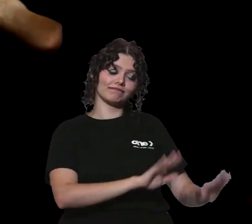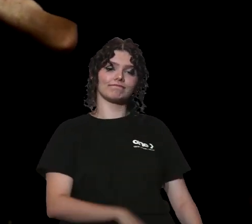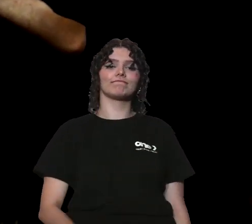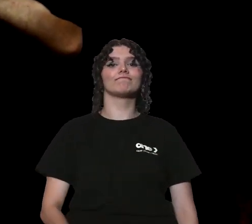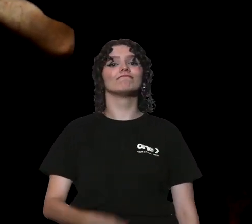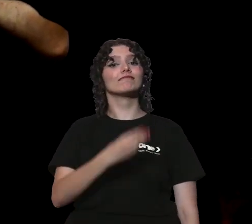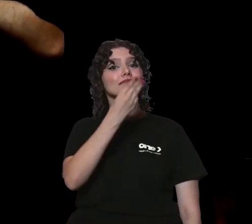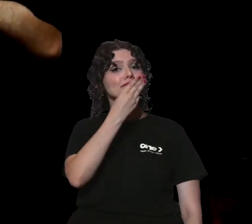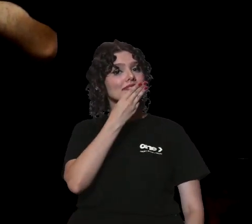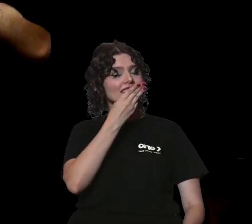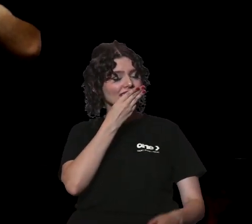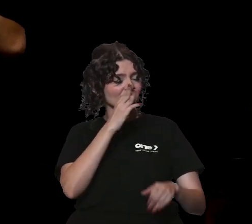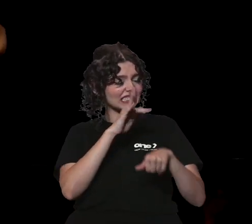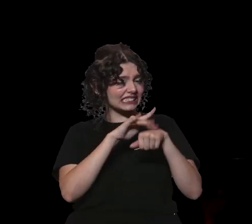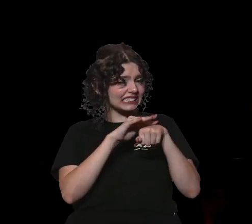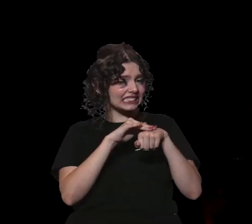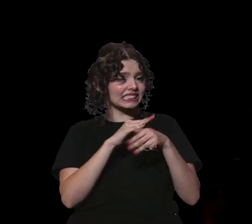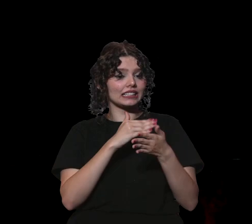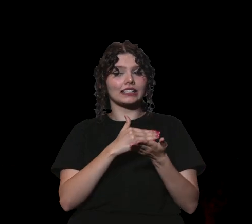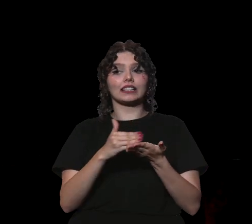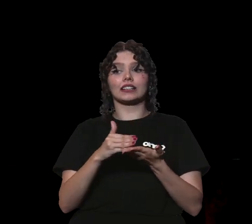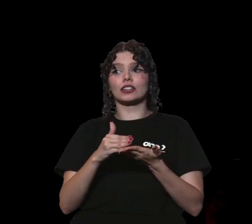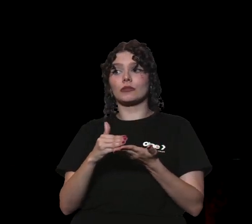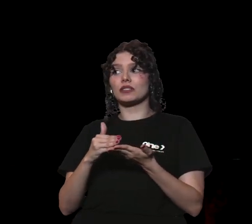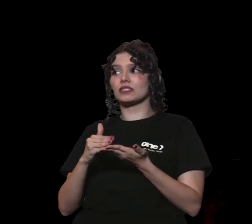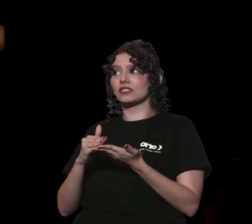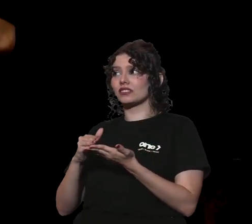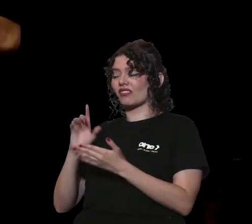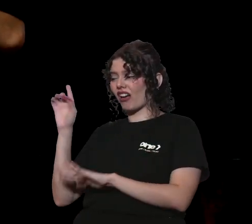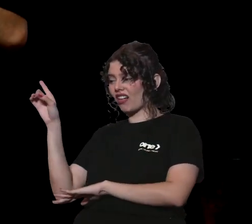Mical foi ferida e ela começou a ferir Davi.